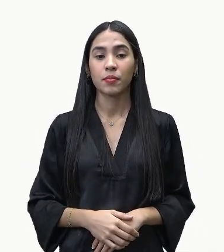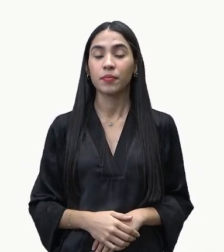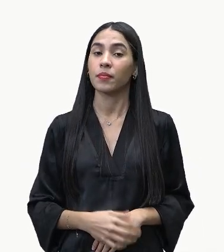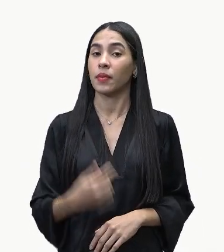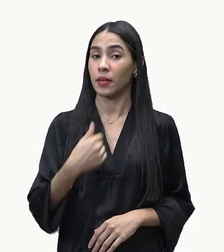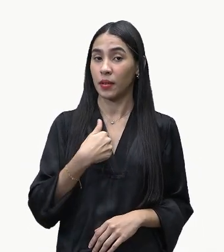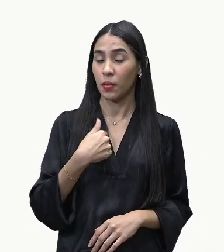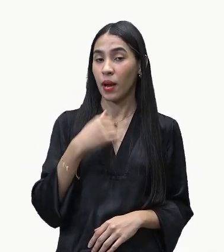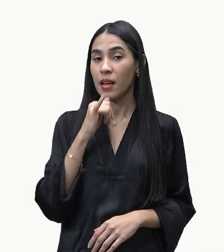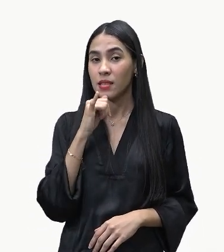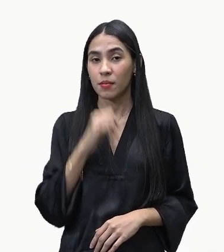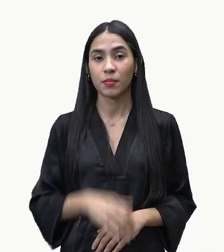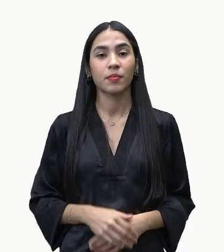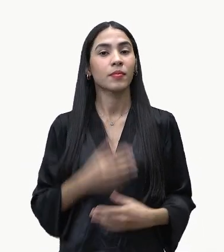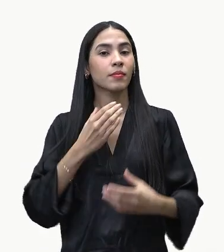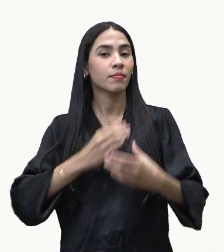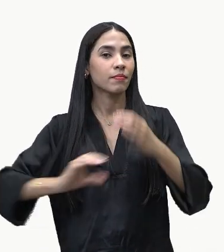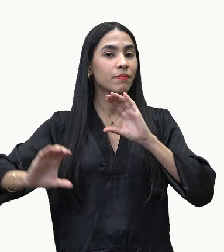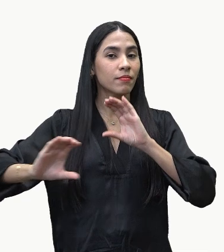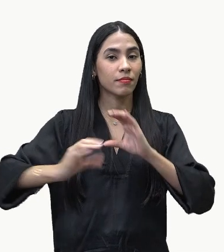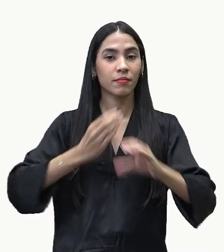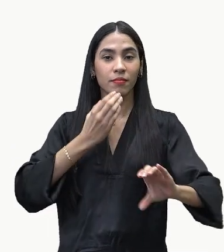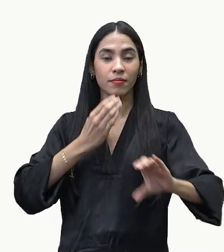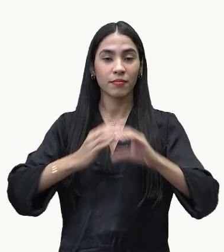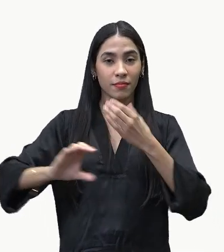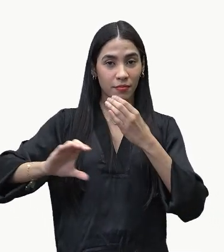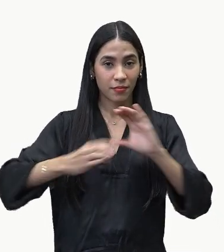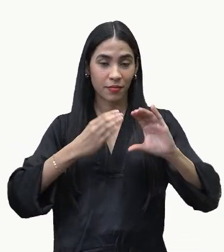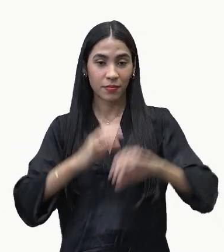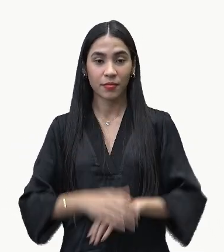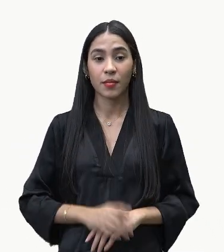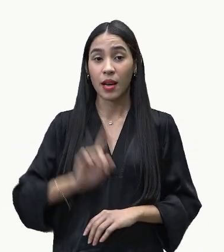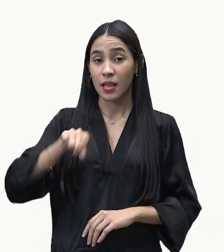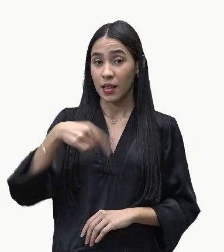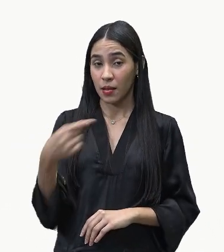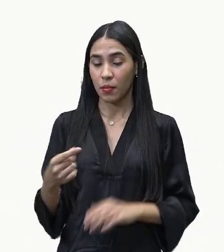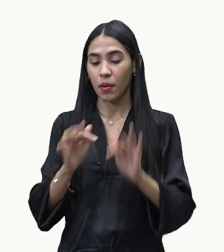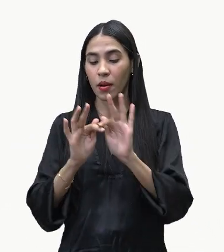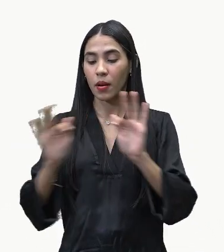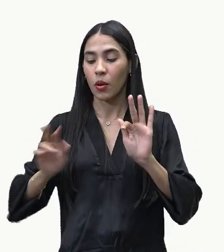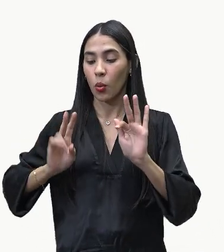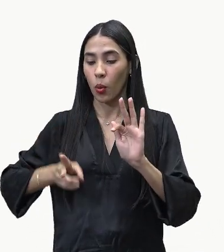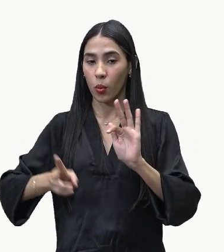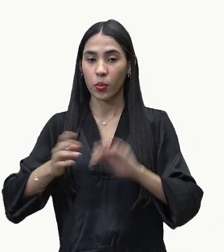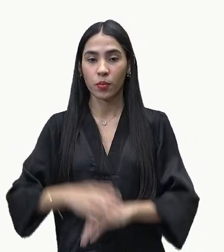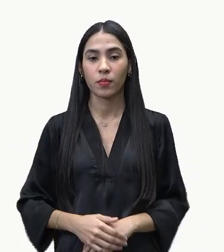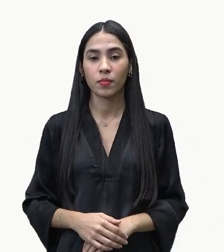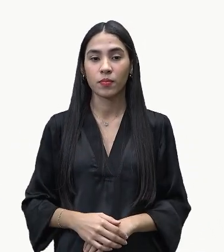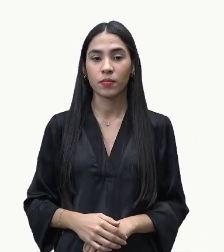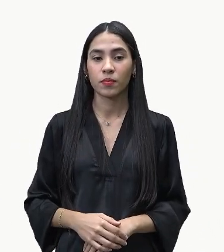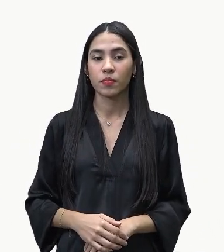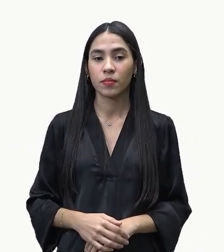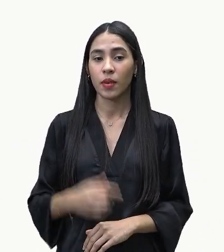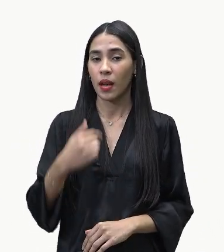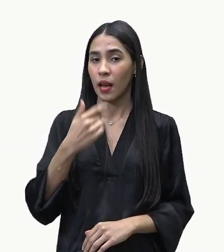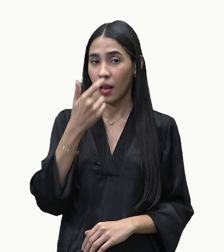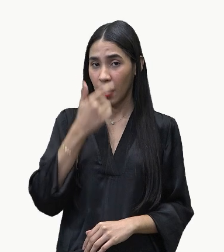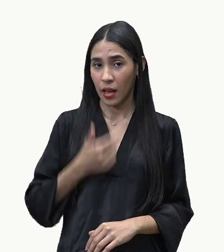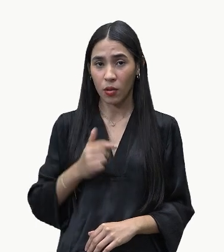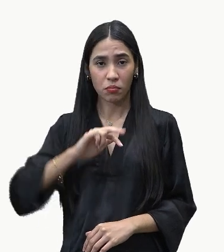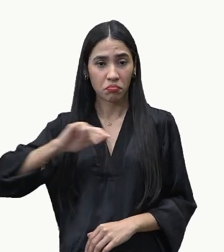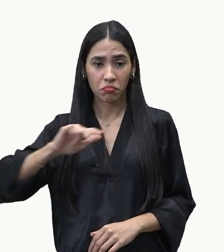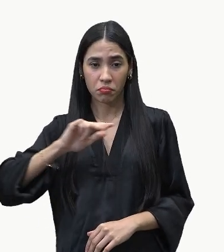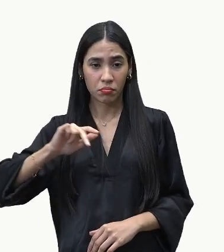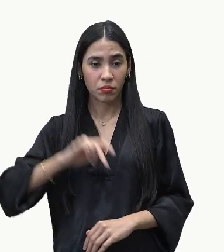eu canto. E aí mais adiante ela diz, não sou.